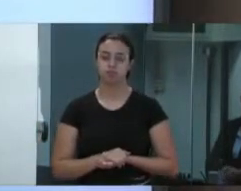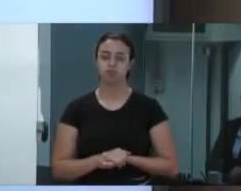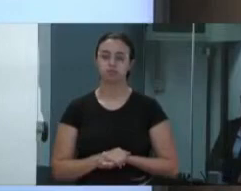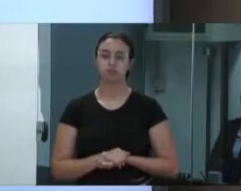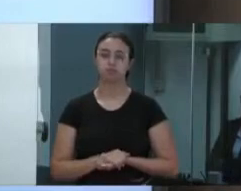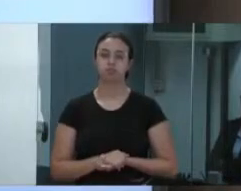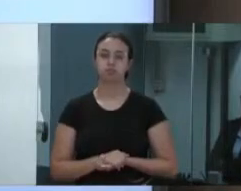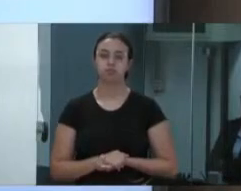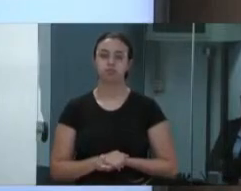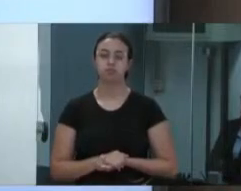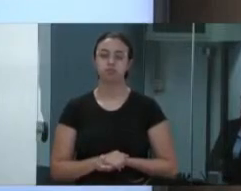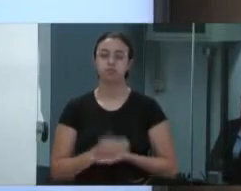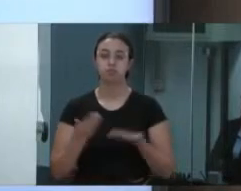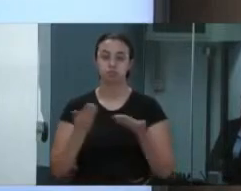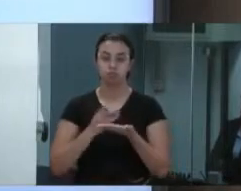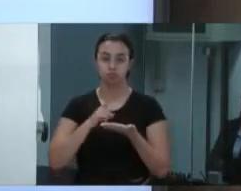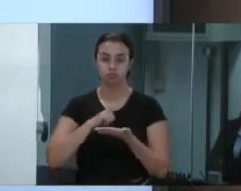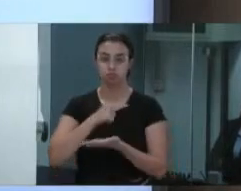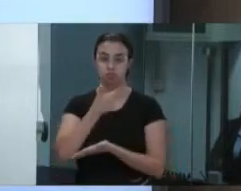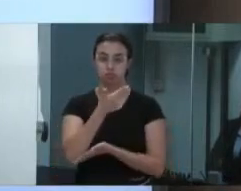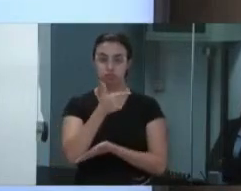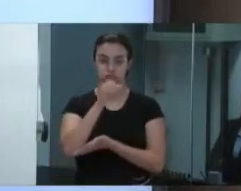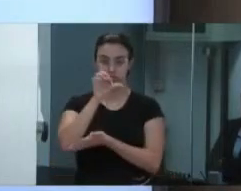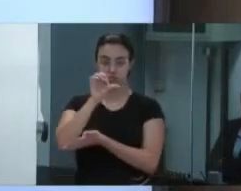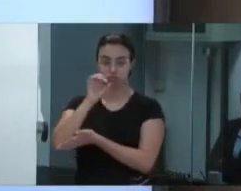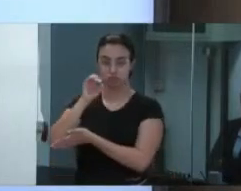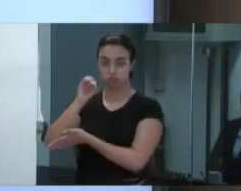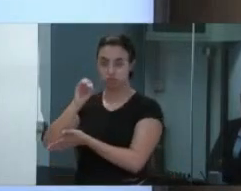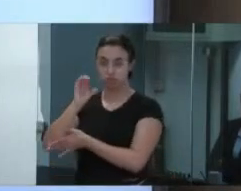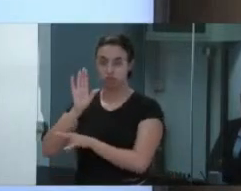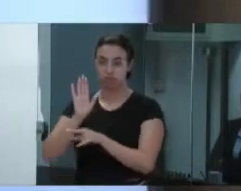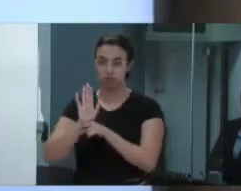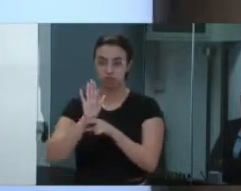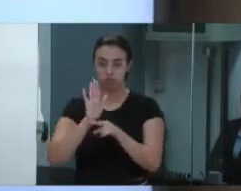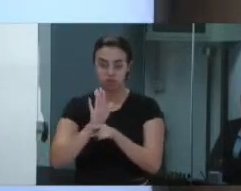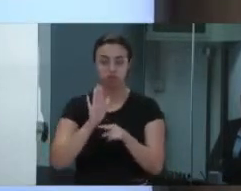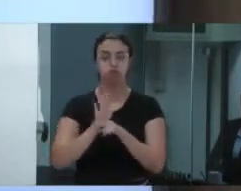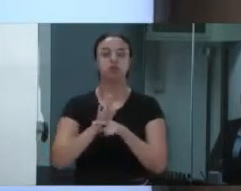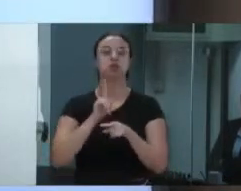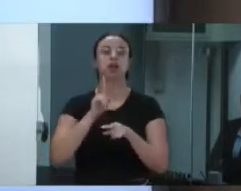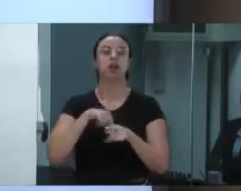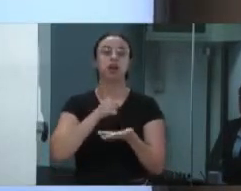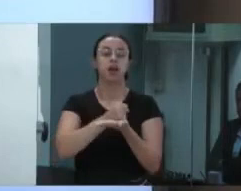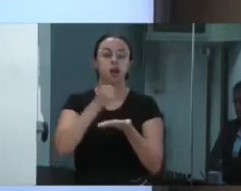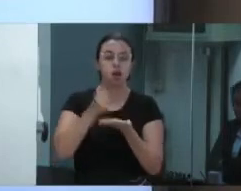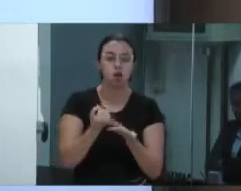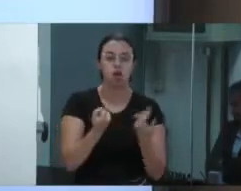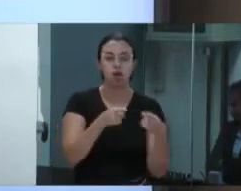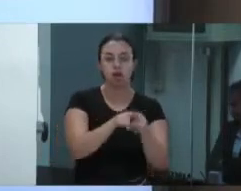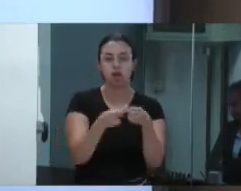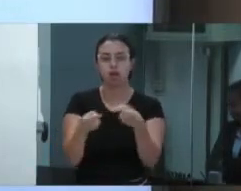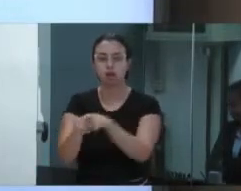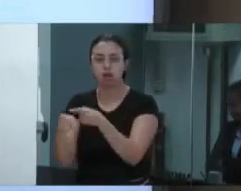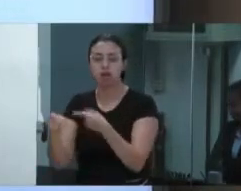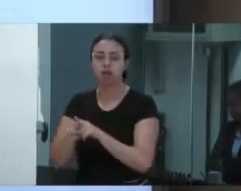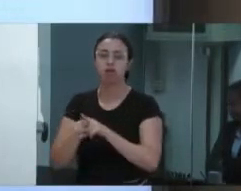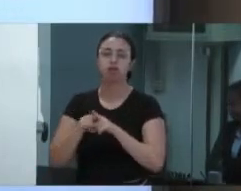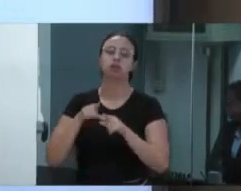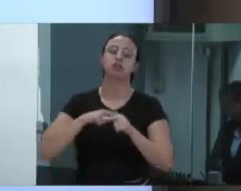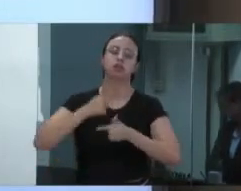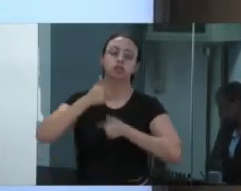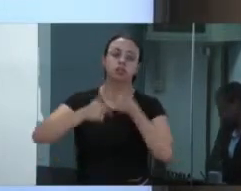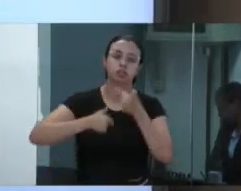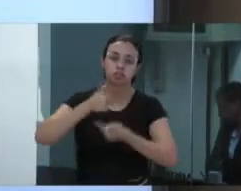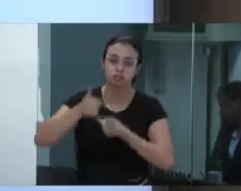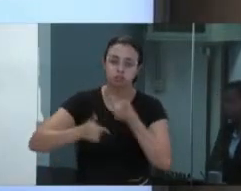Temos, ao todo, hoje, 290 colaboradores que são contratados através dos termos de parceria, né, que são aqueles que prestam